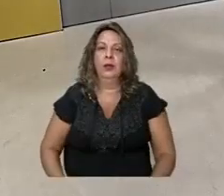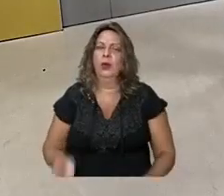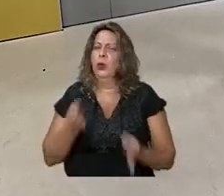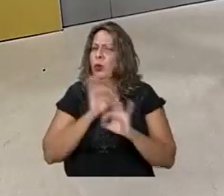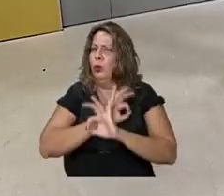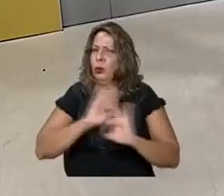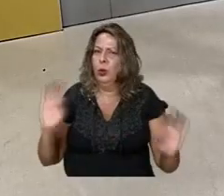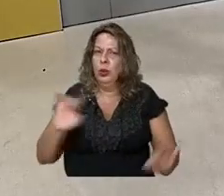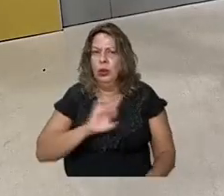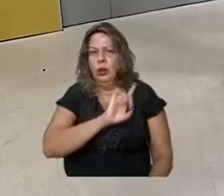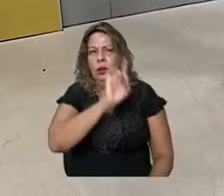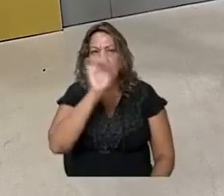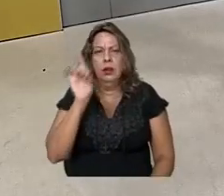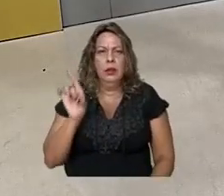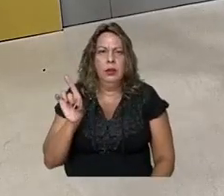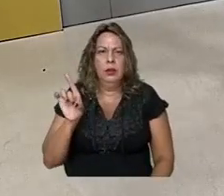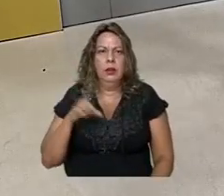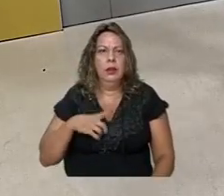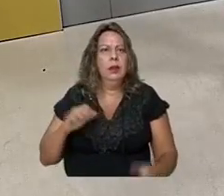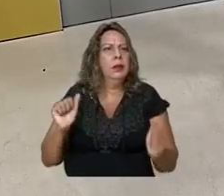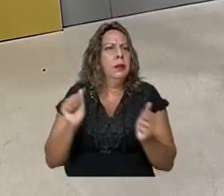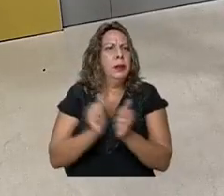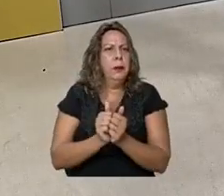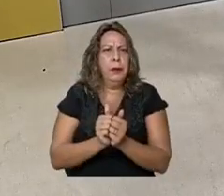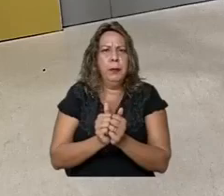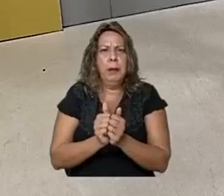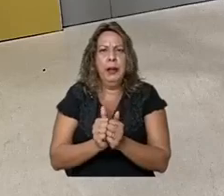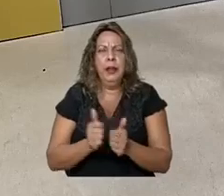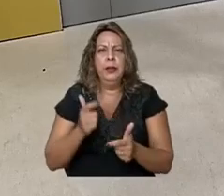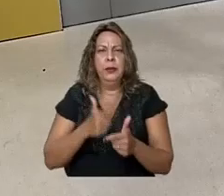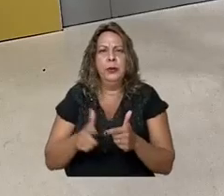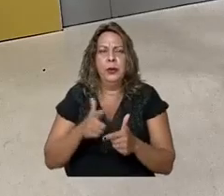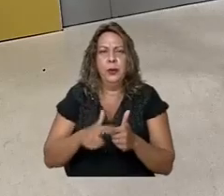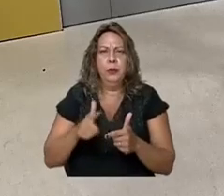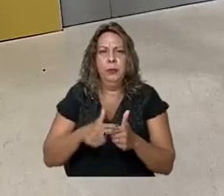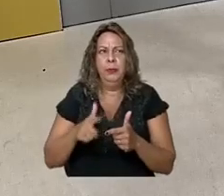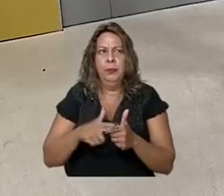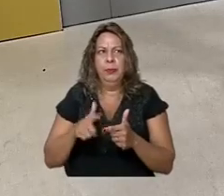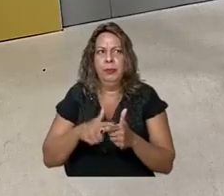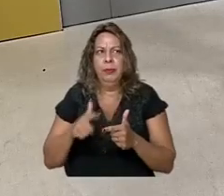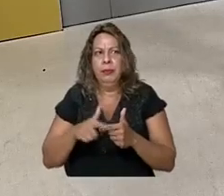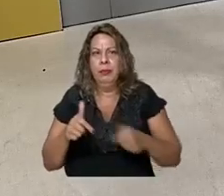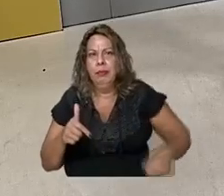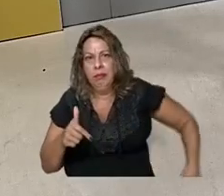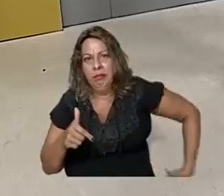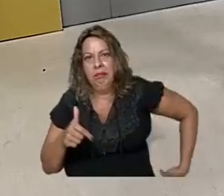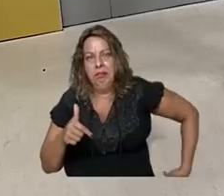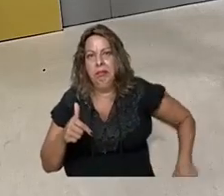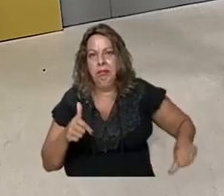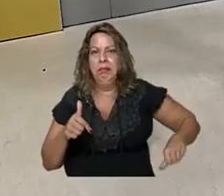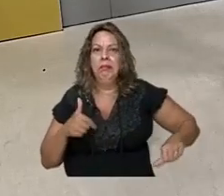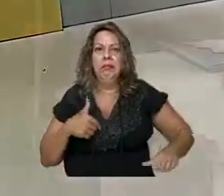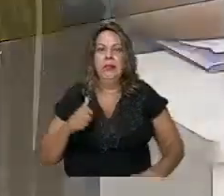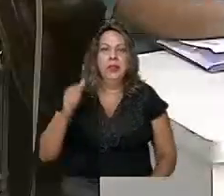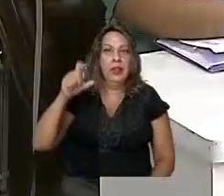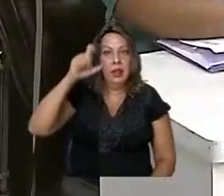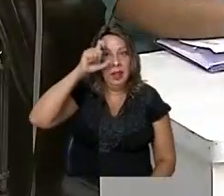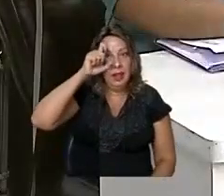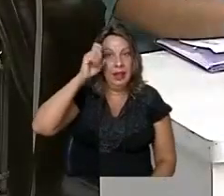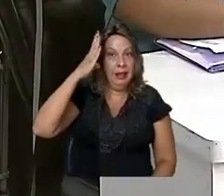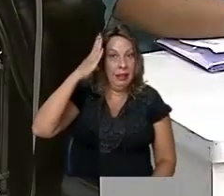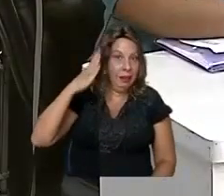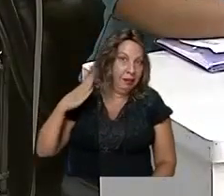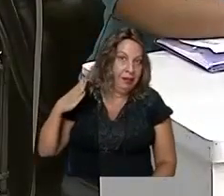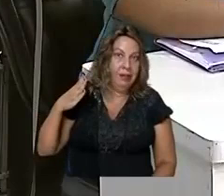todos vocês que estão juntos com a gente e também a todos aqui do estúdio. Aquele bom dia para Ana Carolina de Jesus,